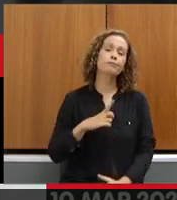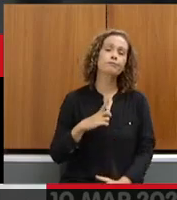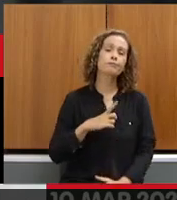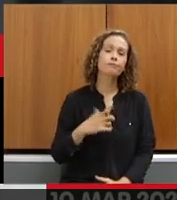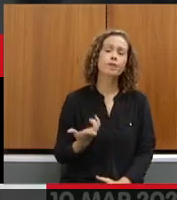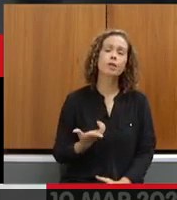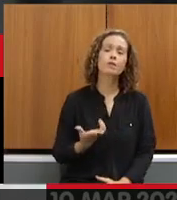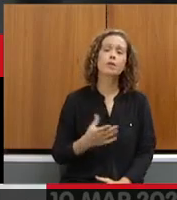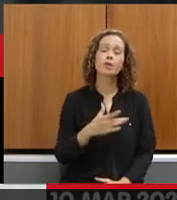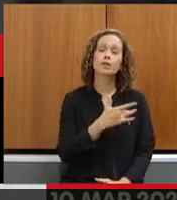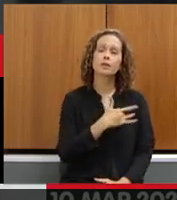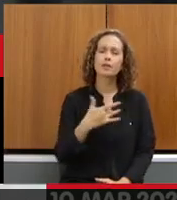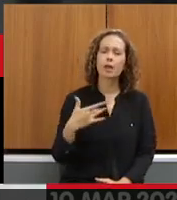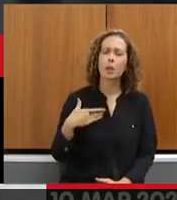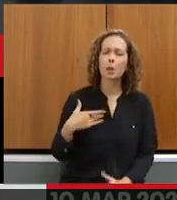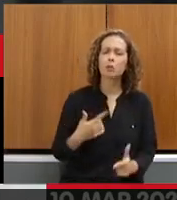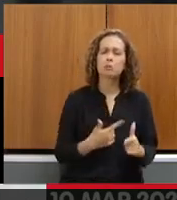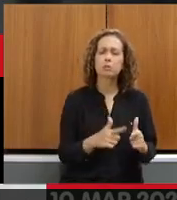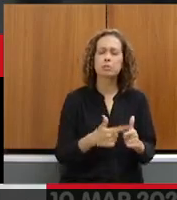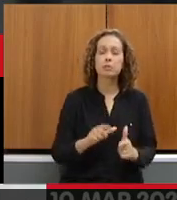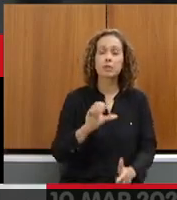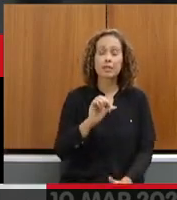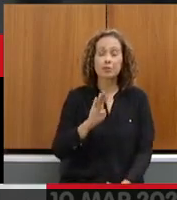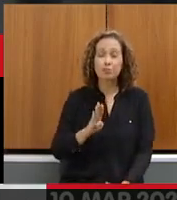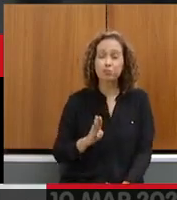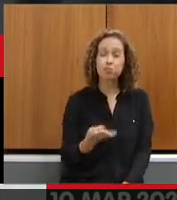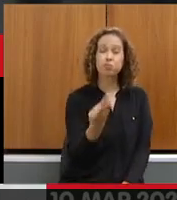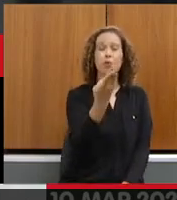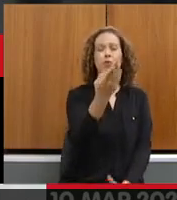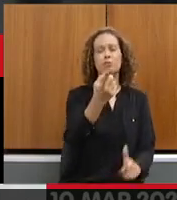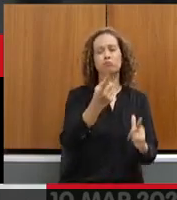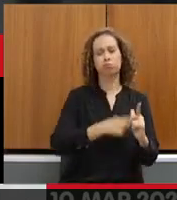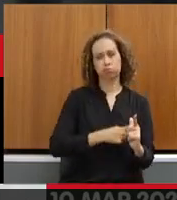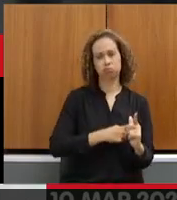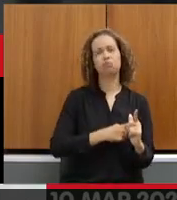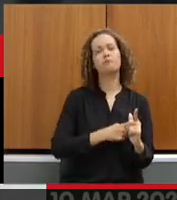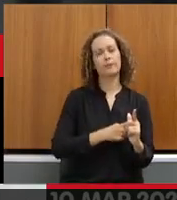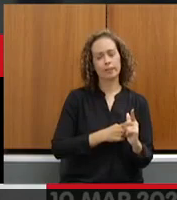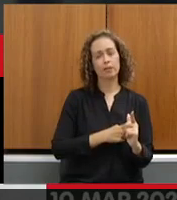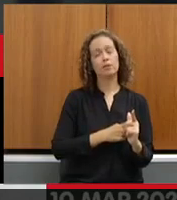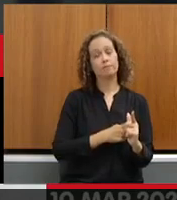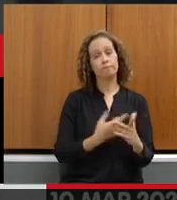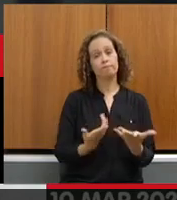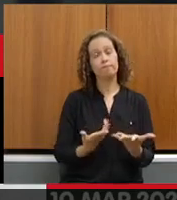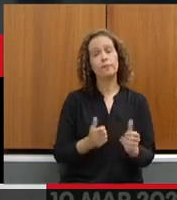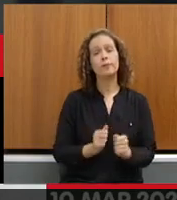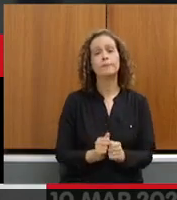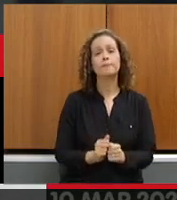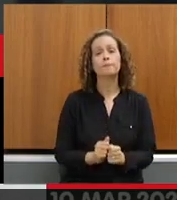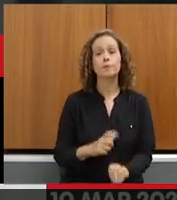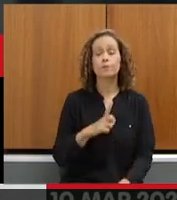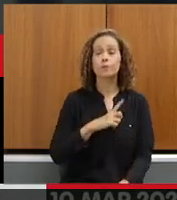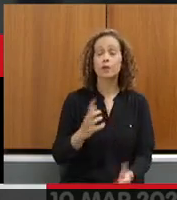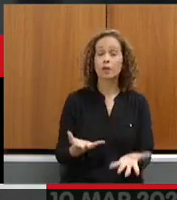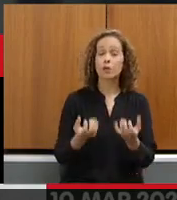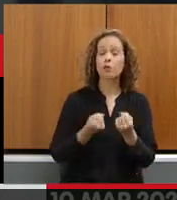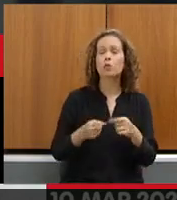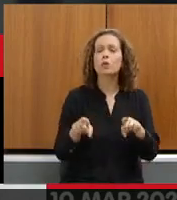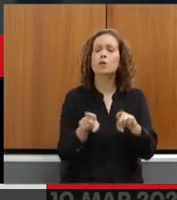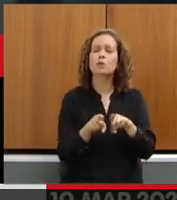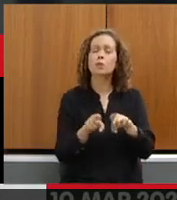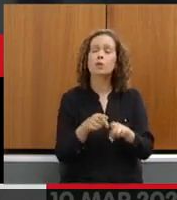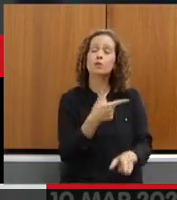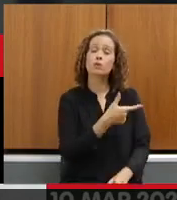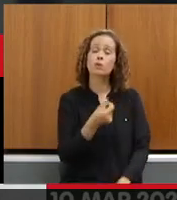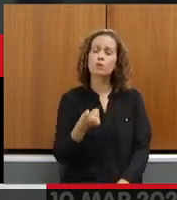saúde com seis bilhões de dívida Essa é a dívida aqui é a saúde em 2018er dor e tirando que